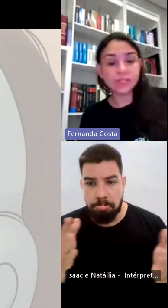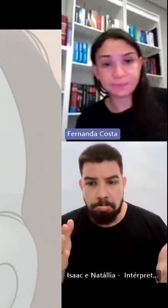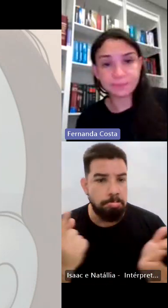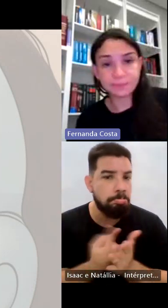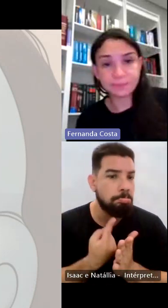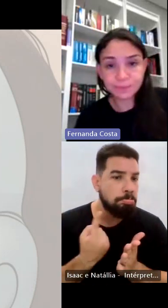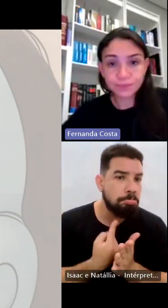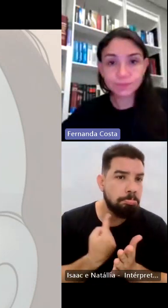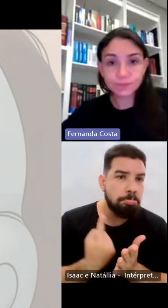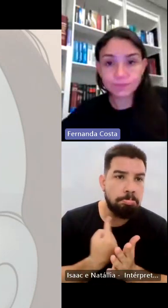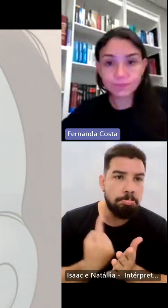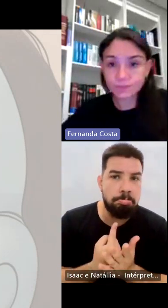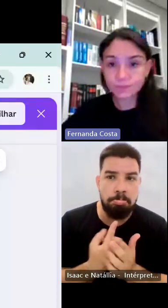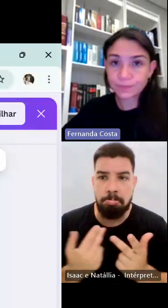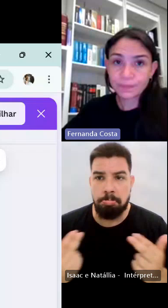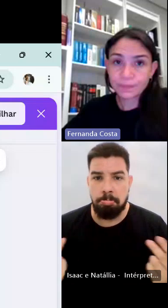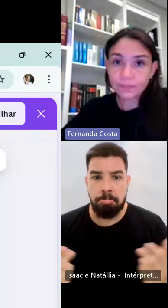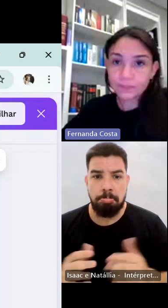dúvidas?